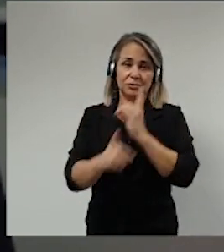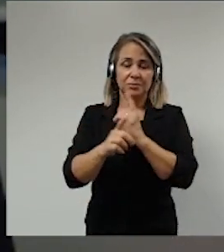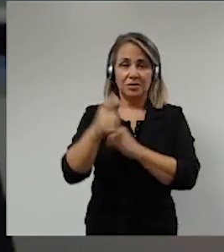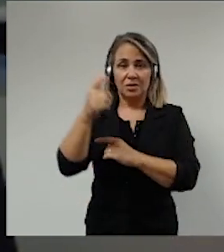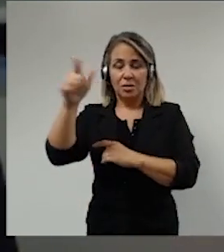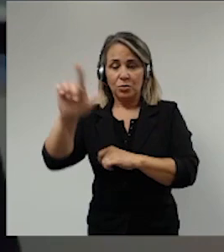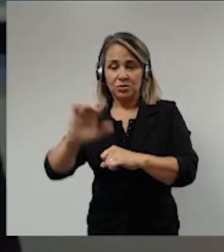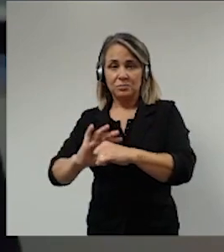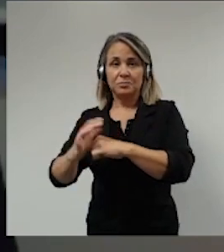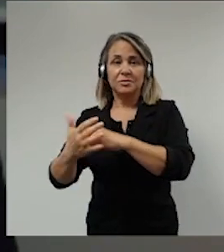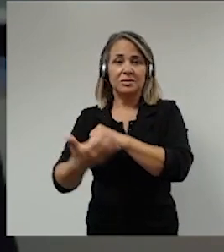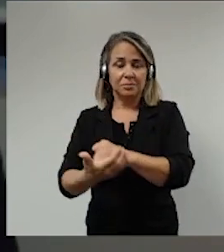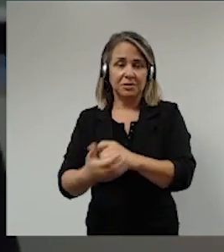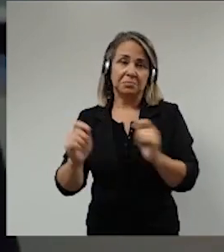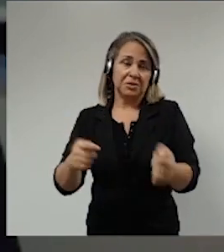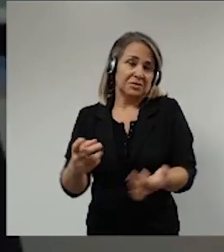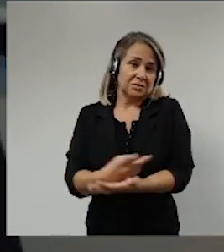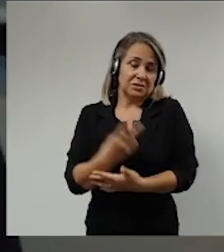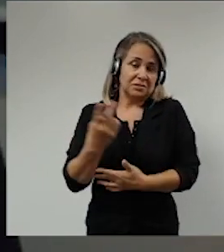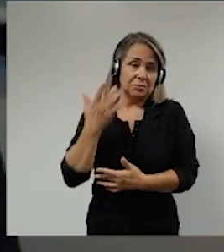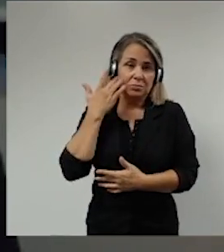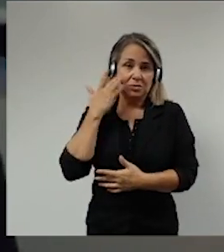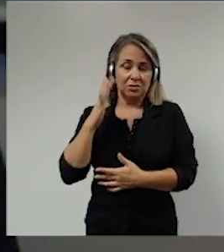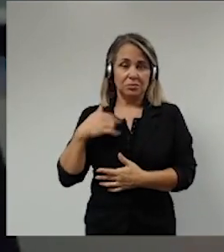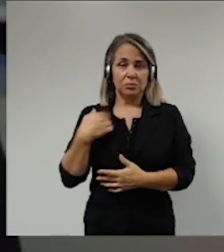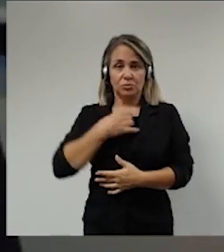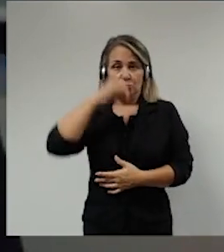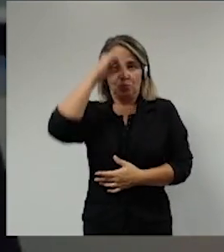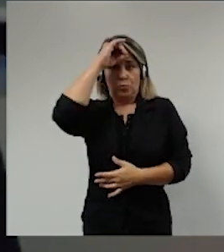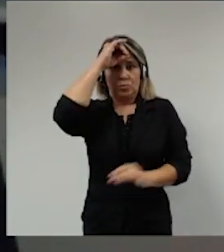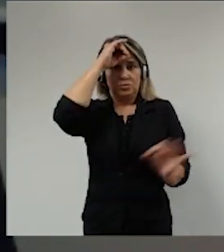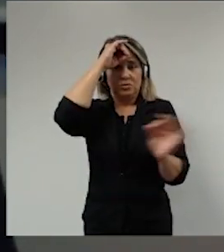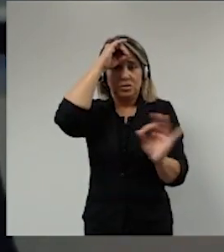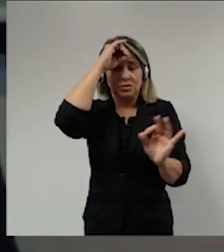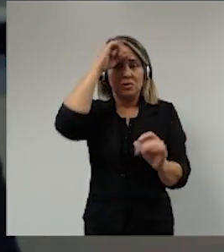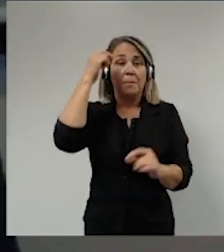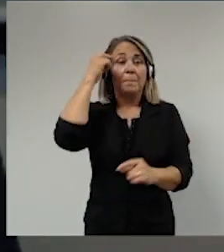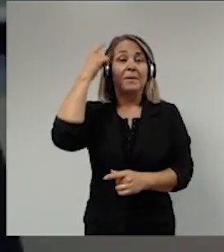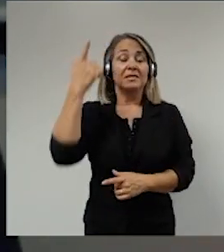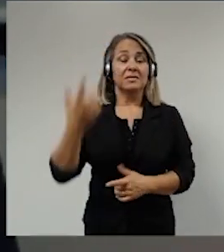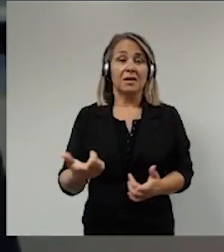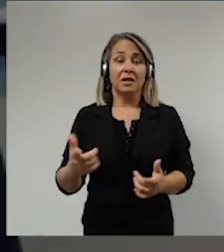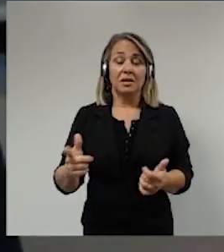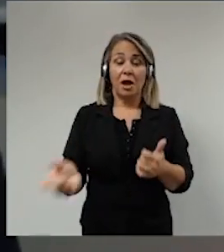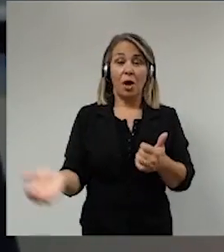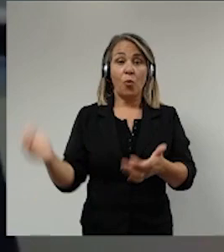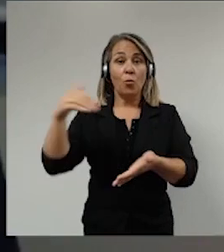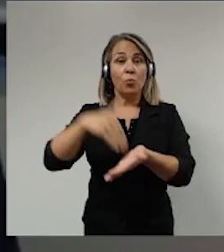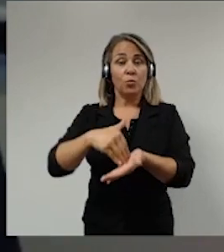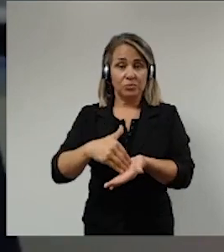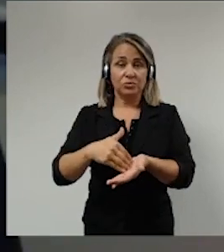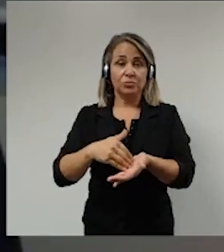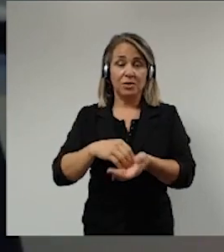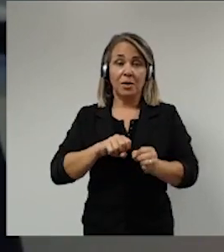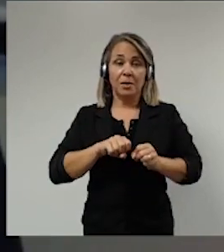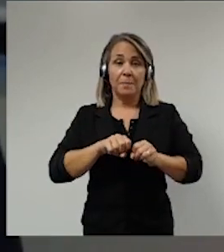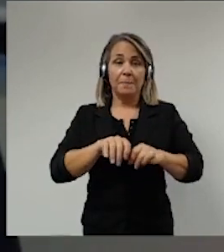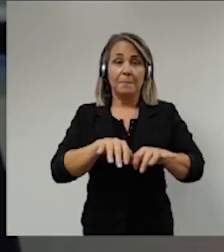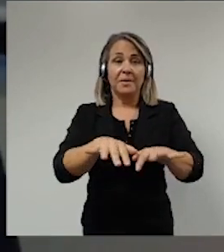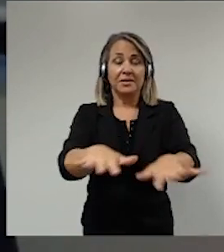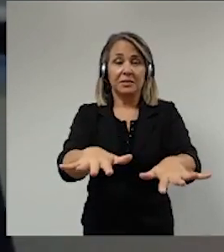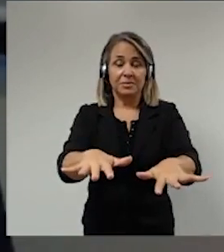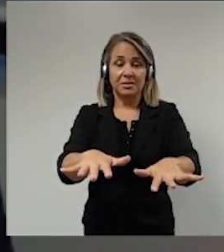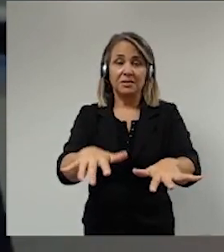próxima pandemia. Acho que nenhum de nós vai ser ingênuo no sentido de imaginar que essa foi a última pandemia pela qual